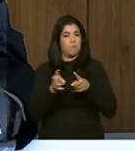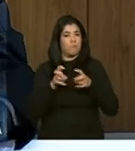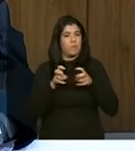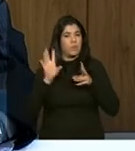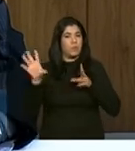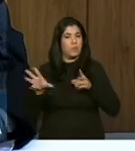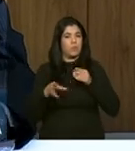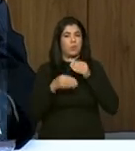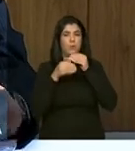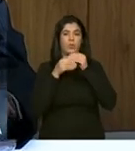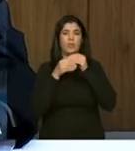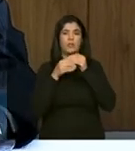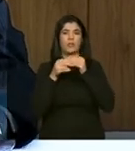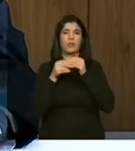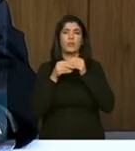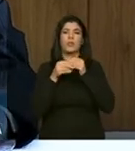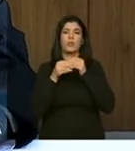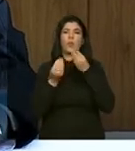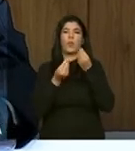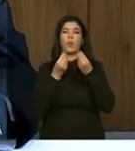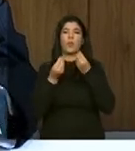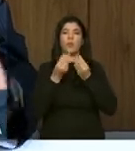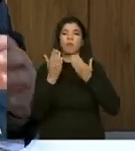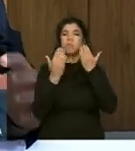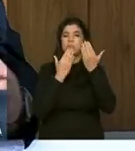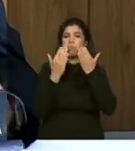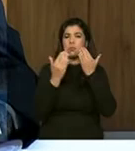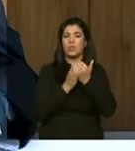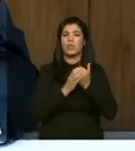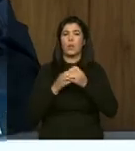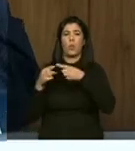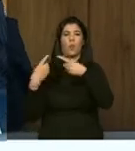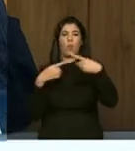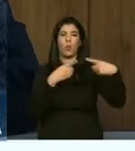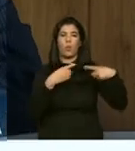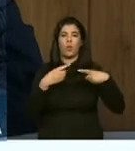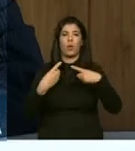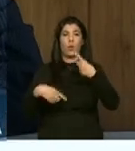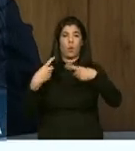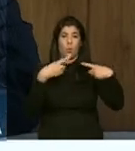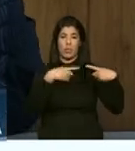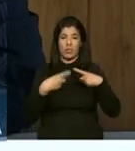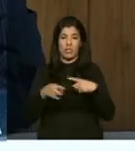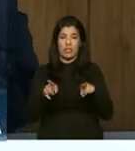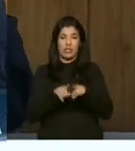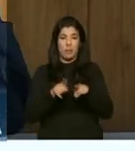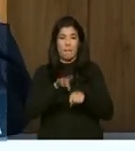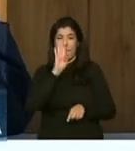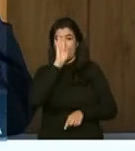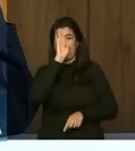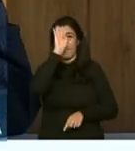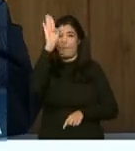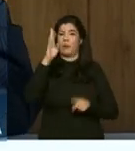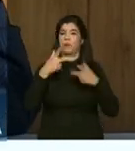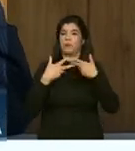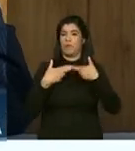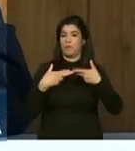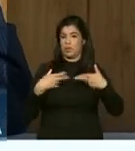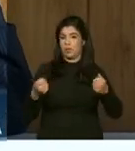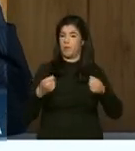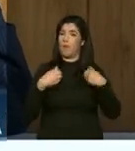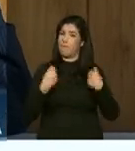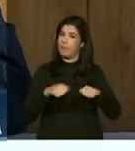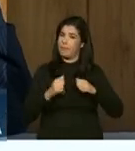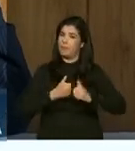o quadro da competitividade e os principais fatores que ainda podem ser aprimorados, né, um trabalho